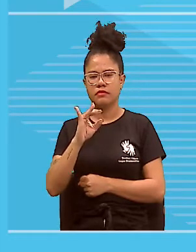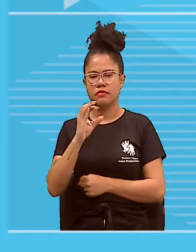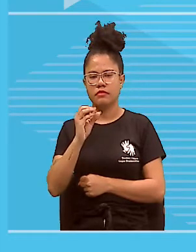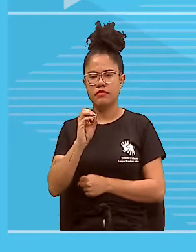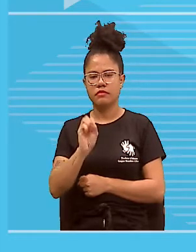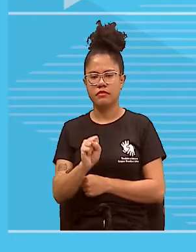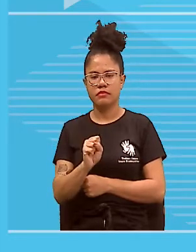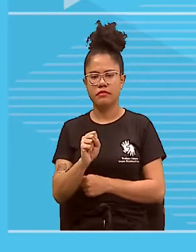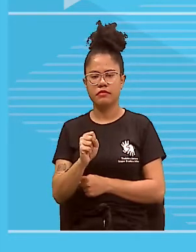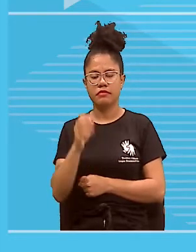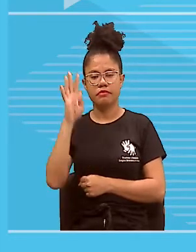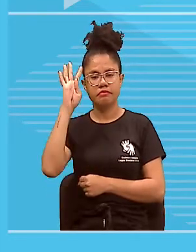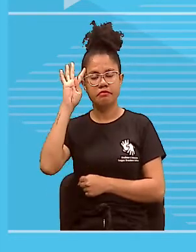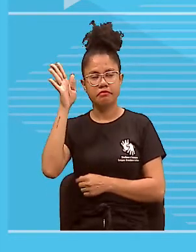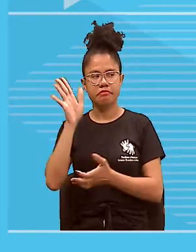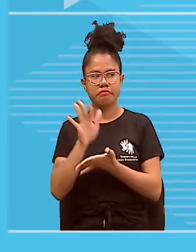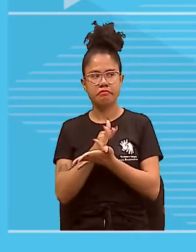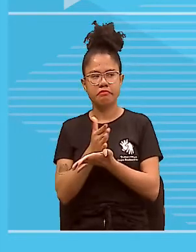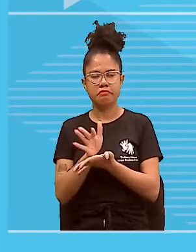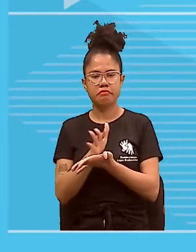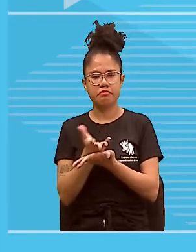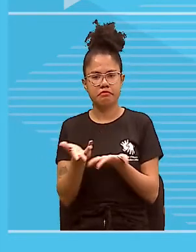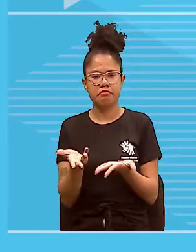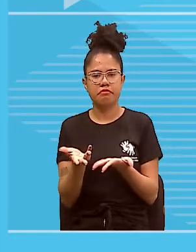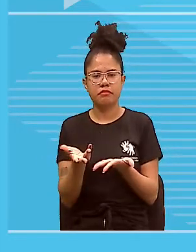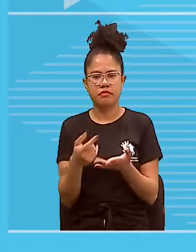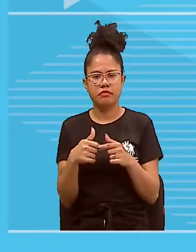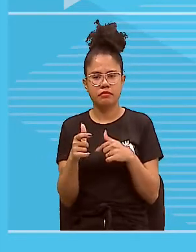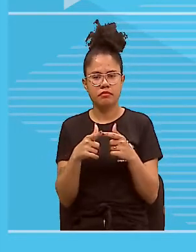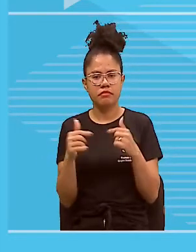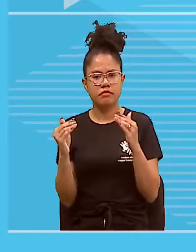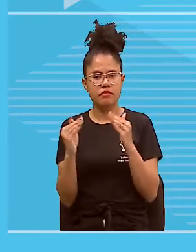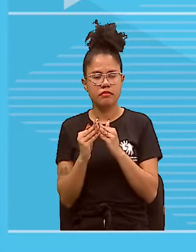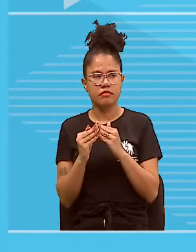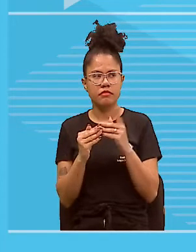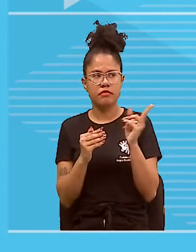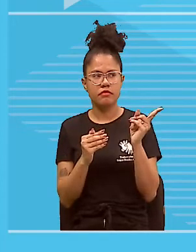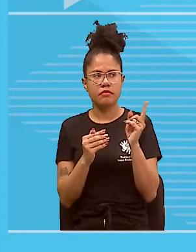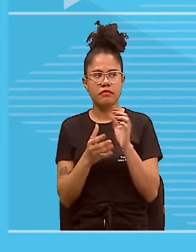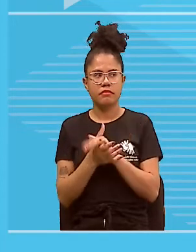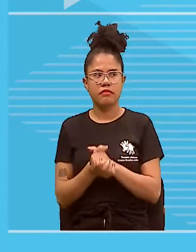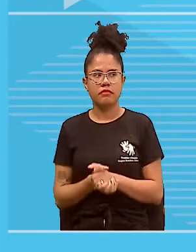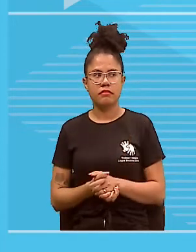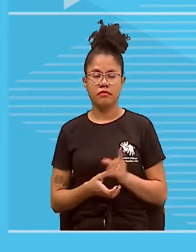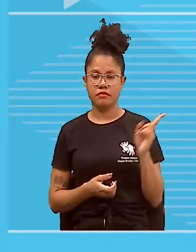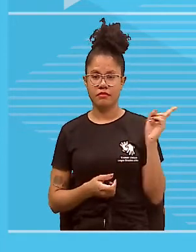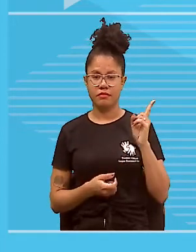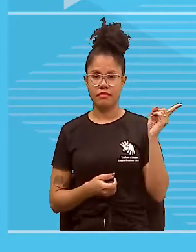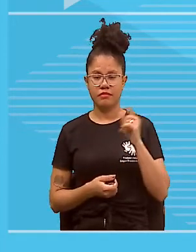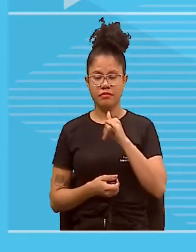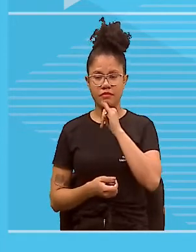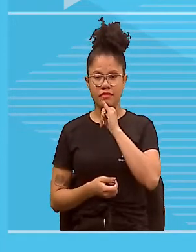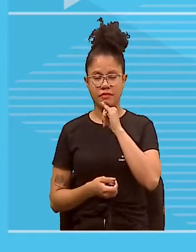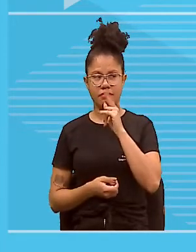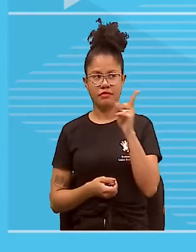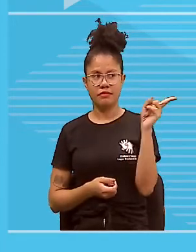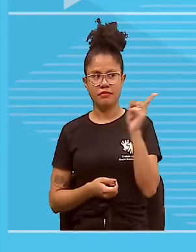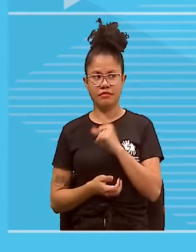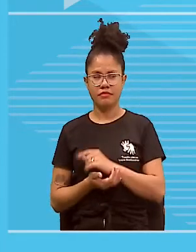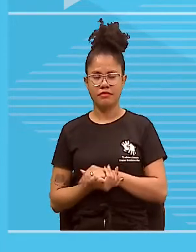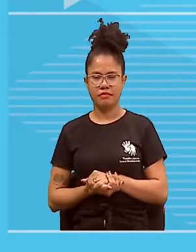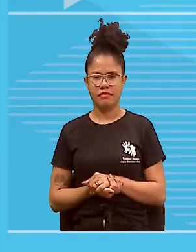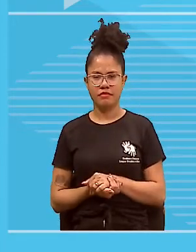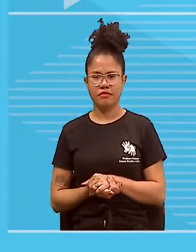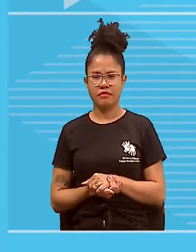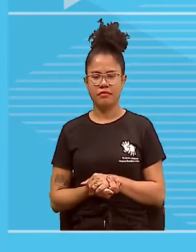utensílios domésticos de plástico os tecidos sintéticos o famoso nylon nylon